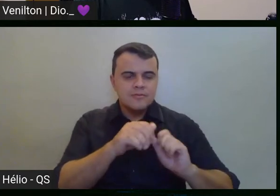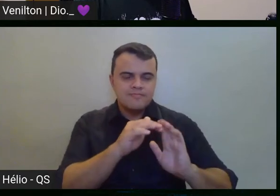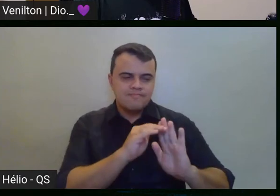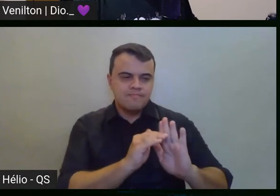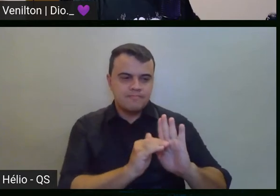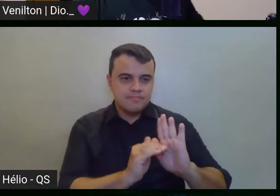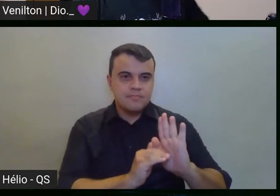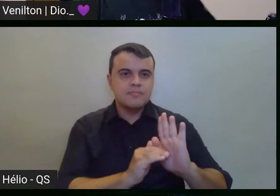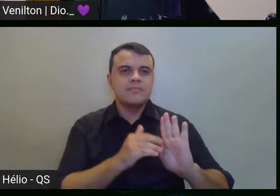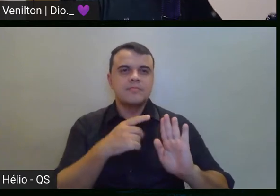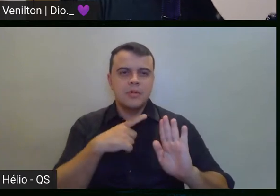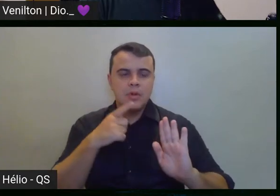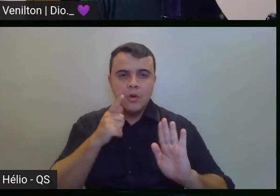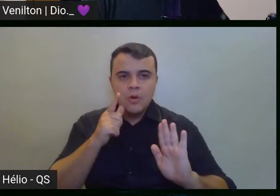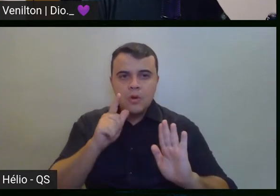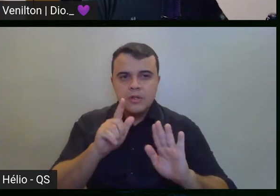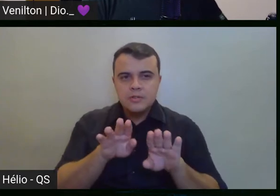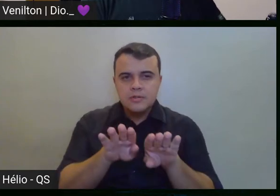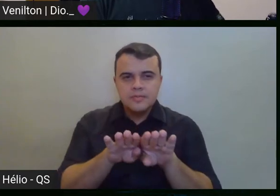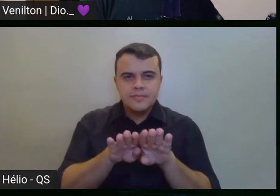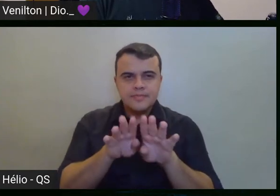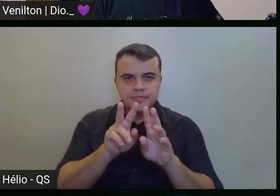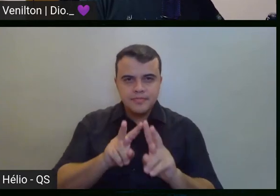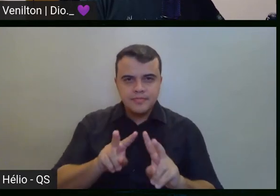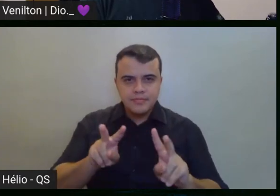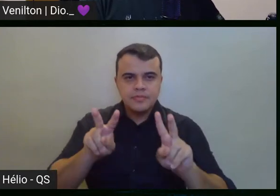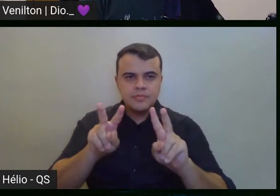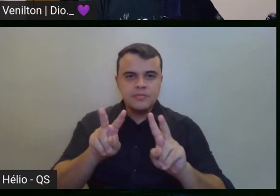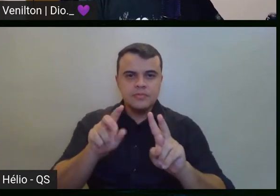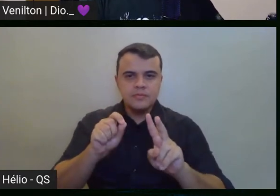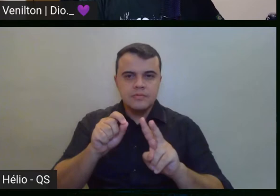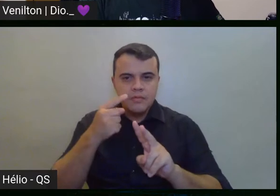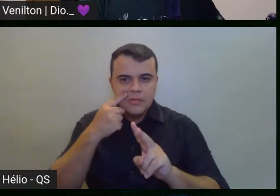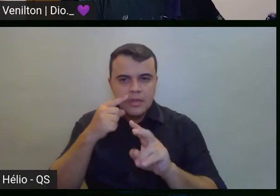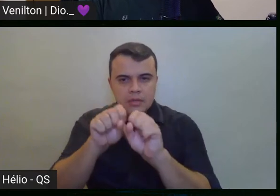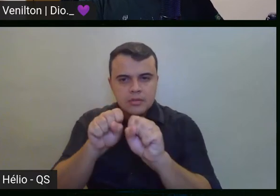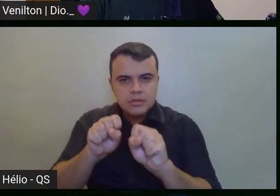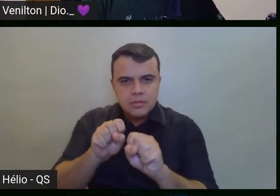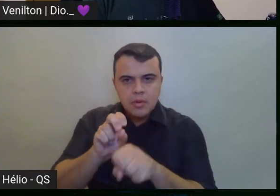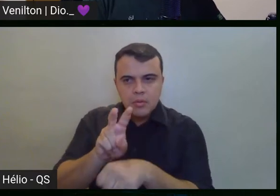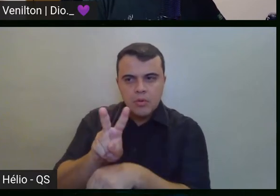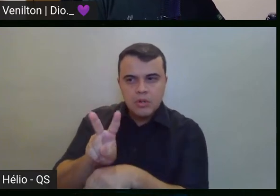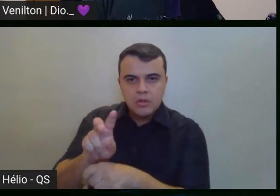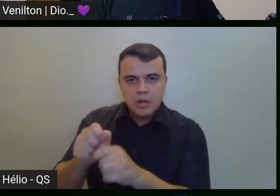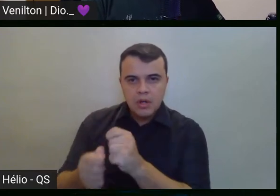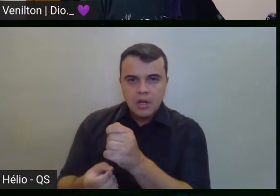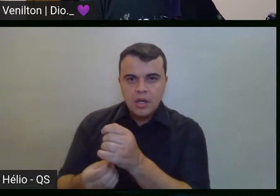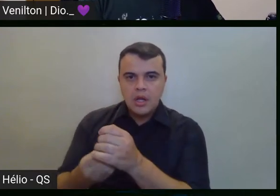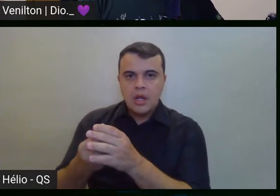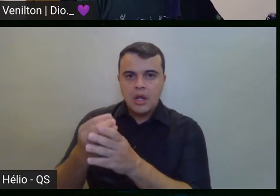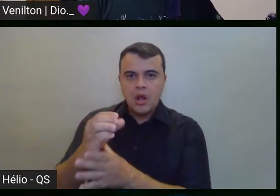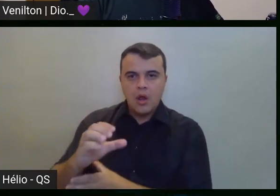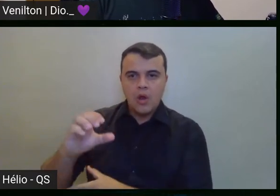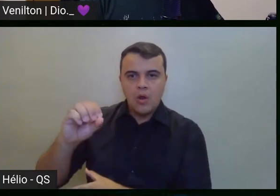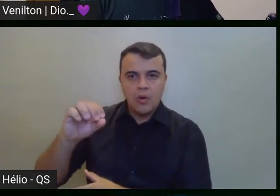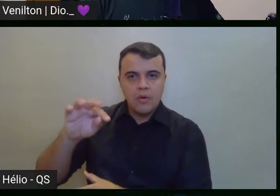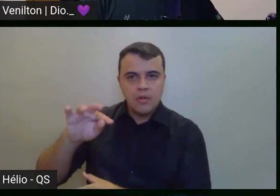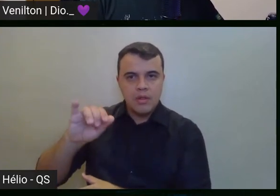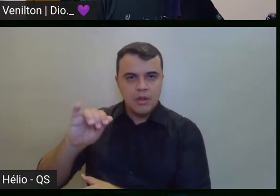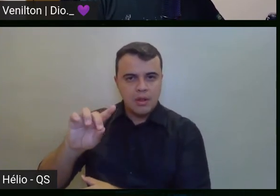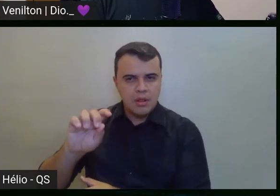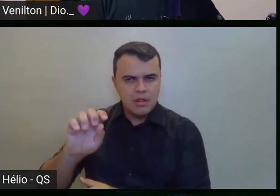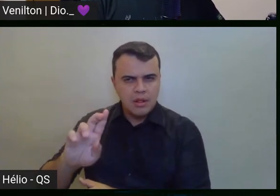desenvolver um script o cara que consegue ver uma ferramenta de monitoração não o cara consegue criar subir um container Então hoje